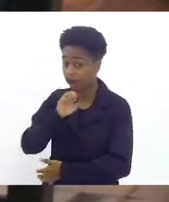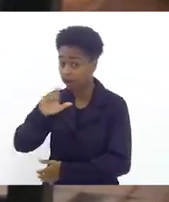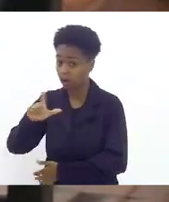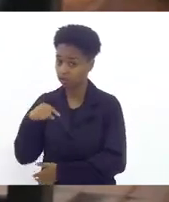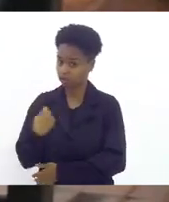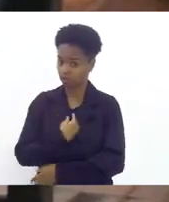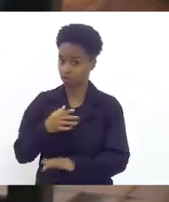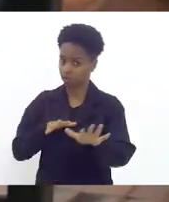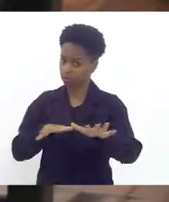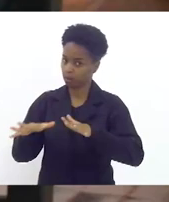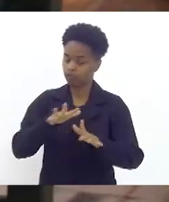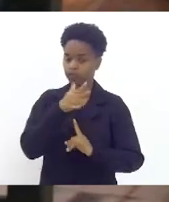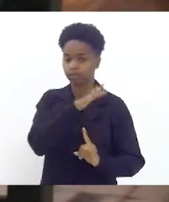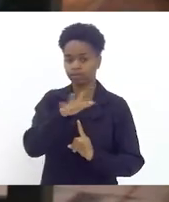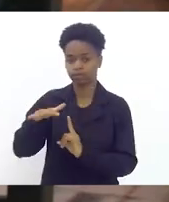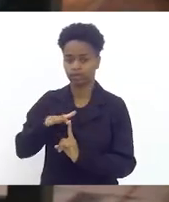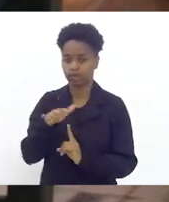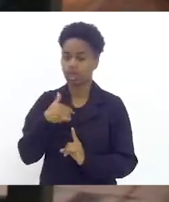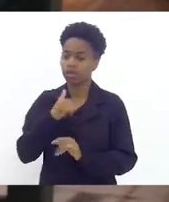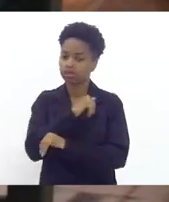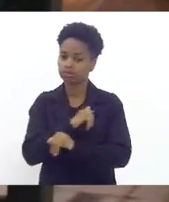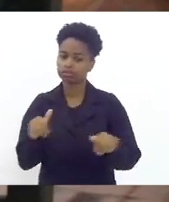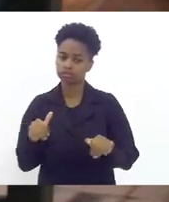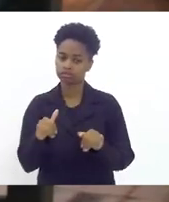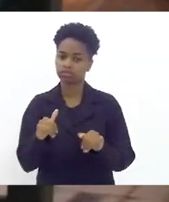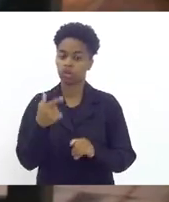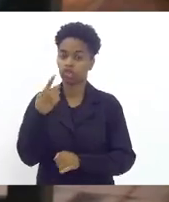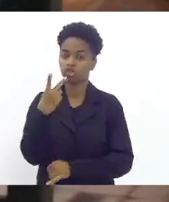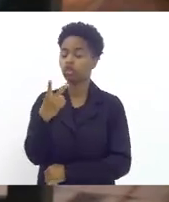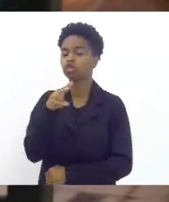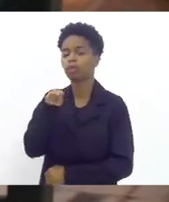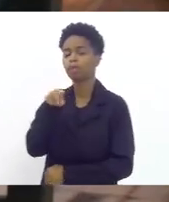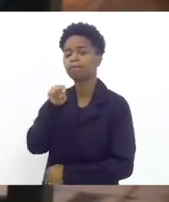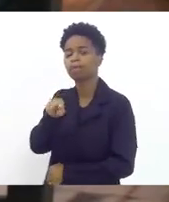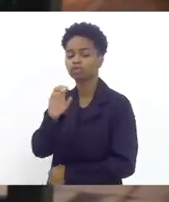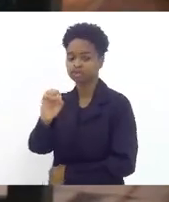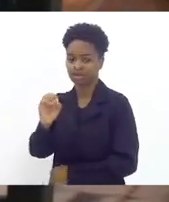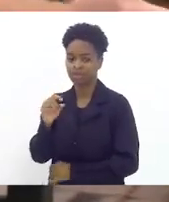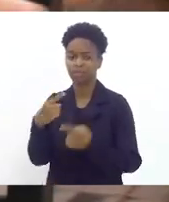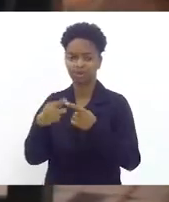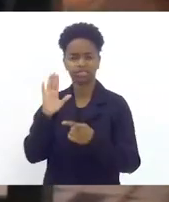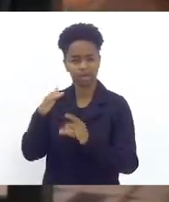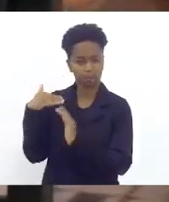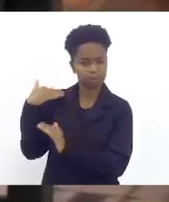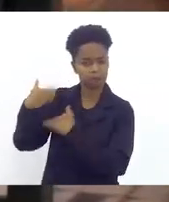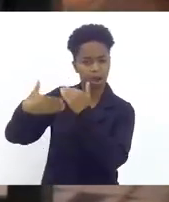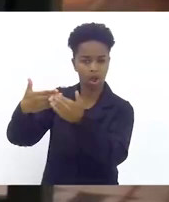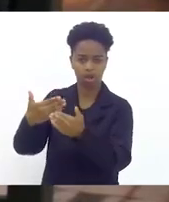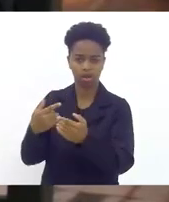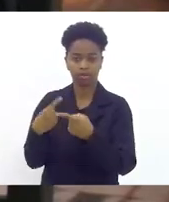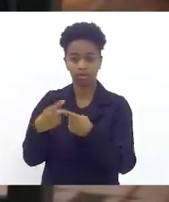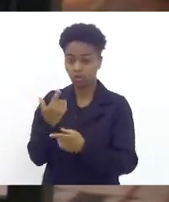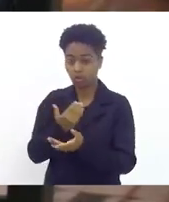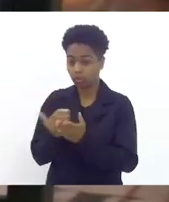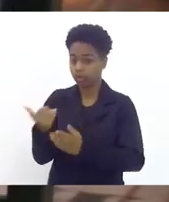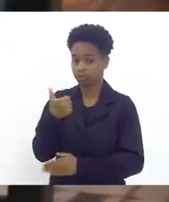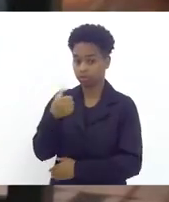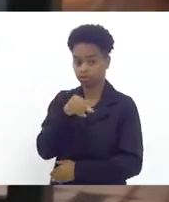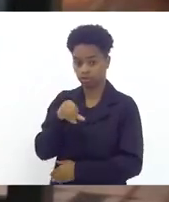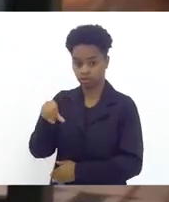ambientalista Eu costumo dizer uma ambientalismo 2.0 que avançou para caramba desde 1992